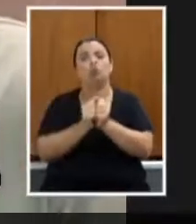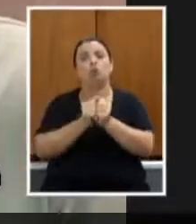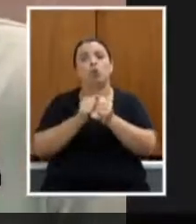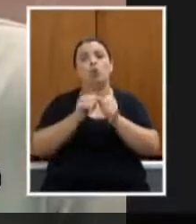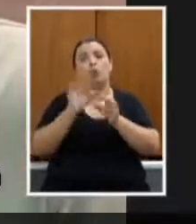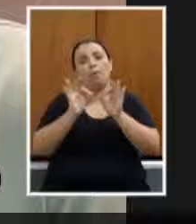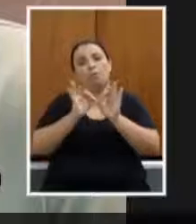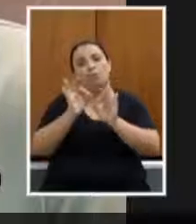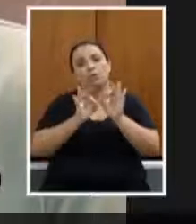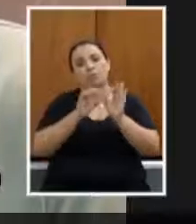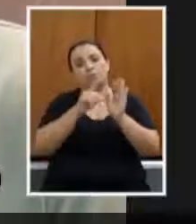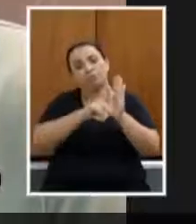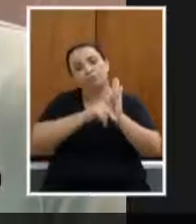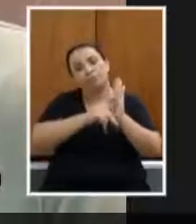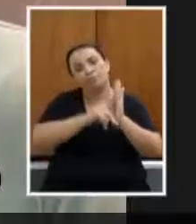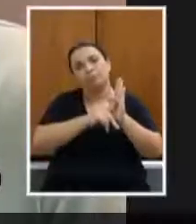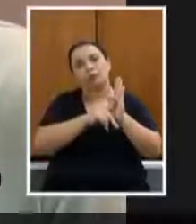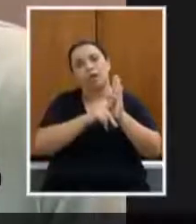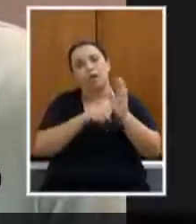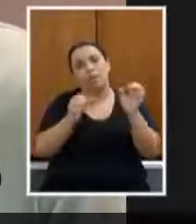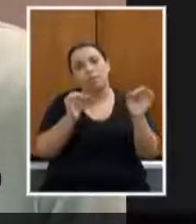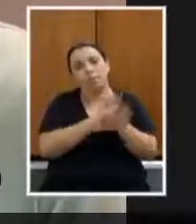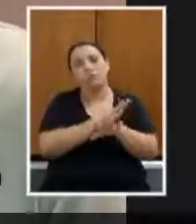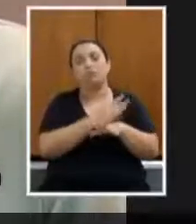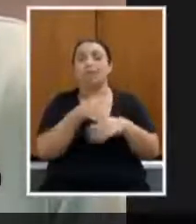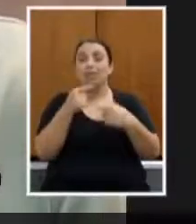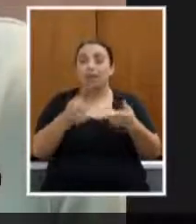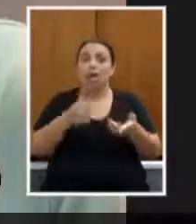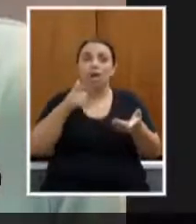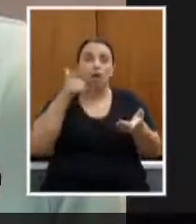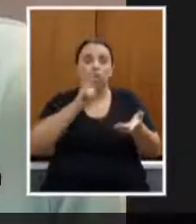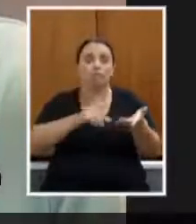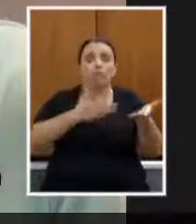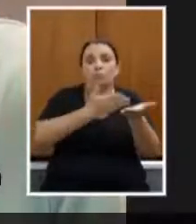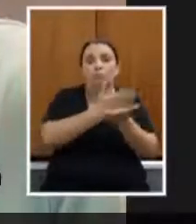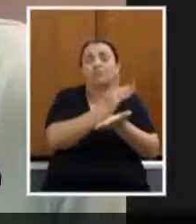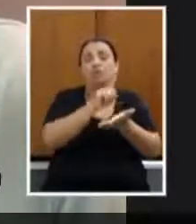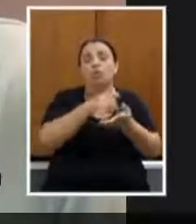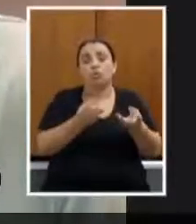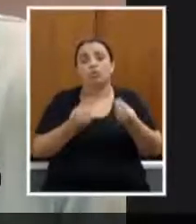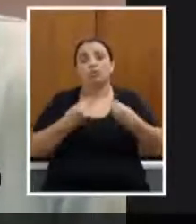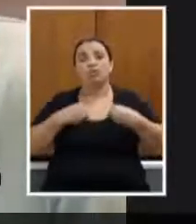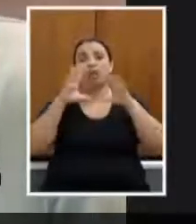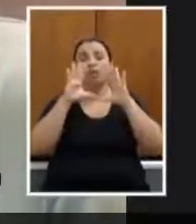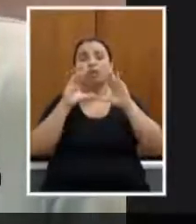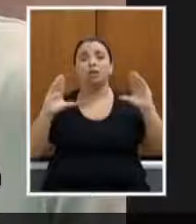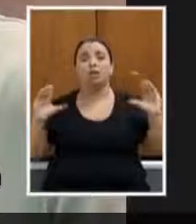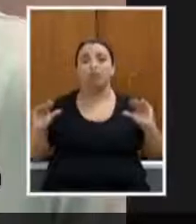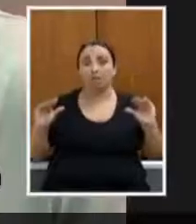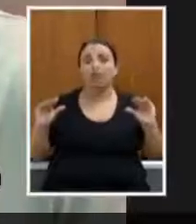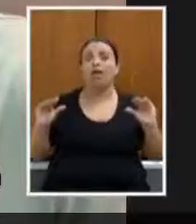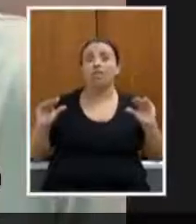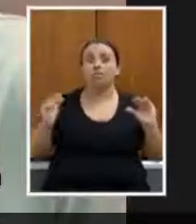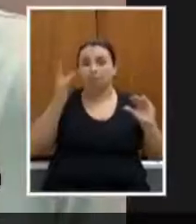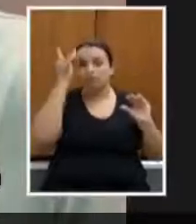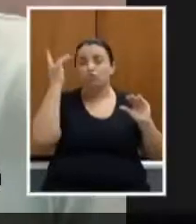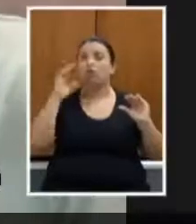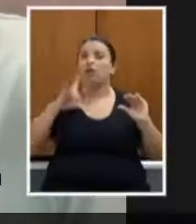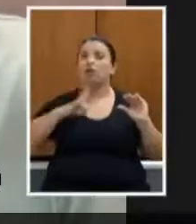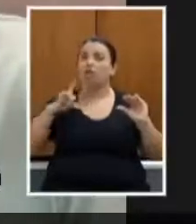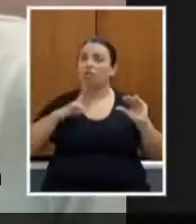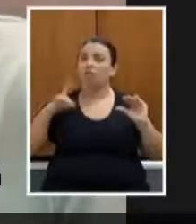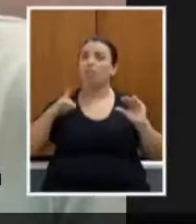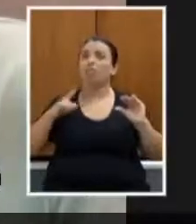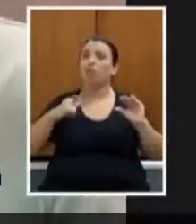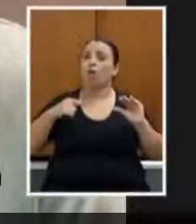uma conquista que traz para todos nós a tranquilidade daqueles que têm a sua propriedade